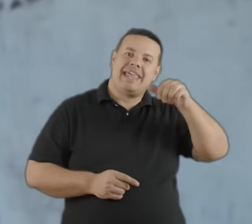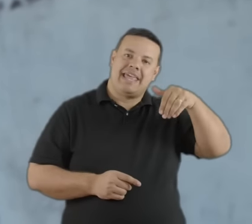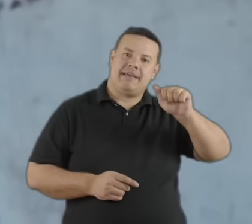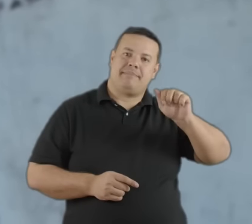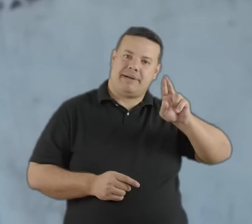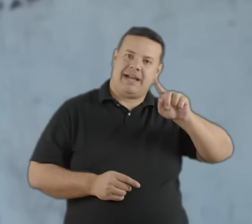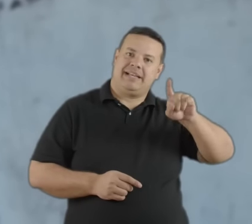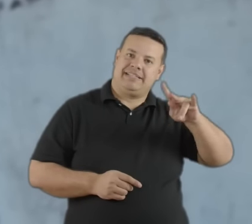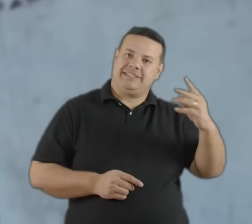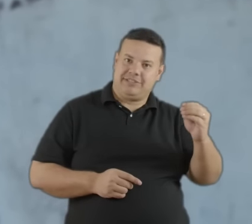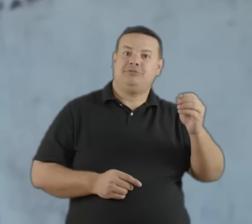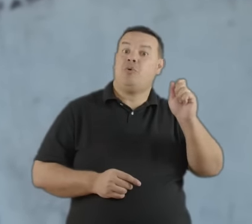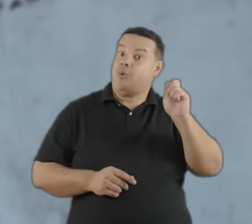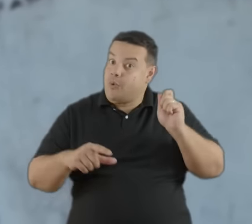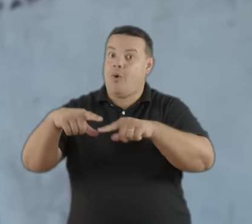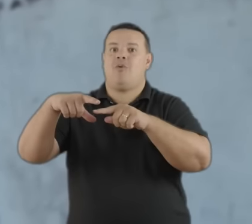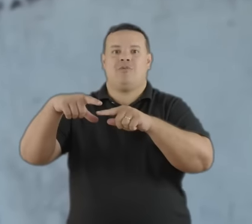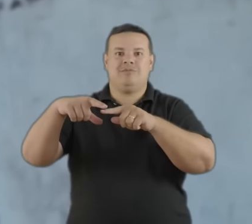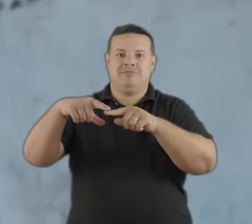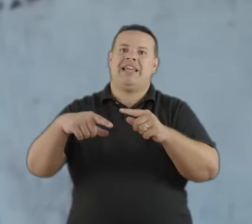2-1. Aí fomos campeão.